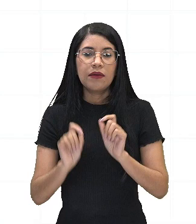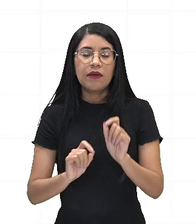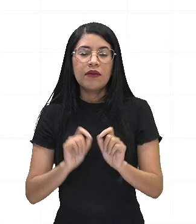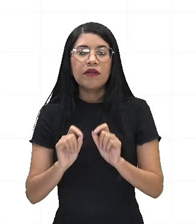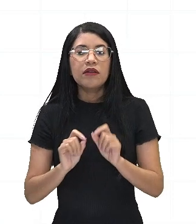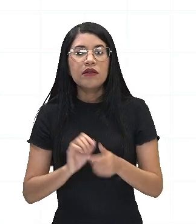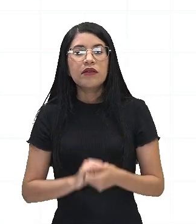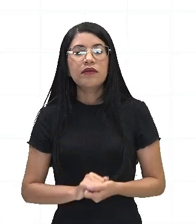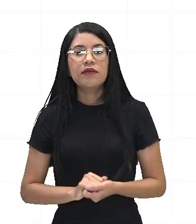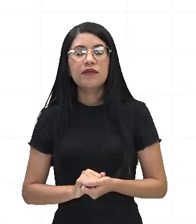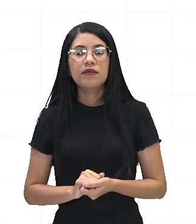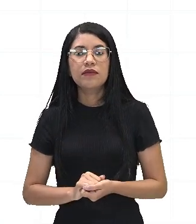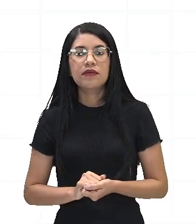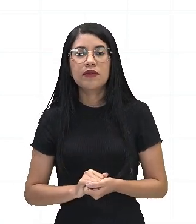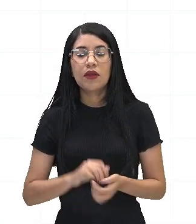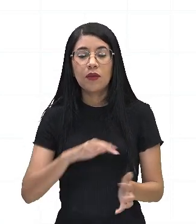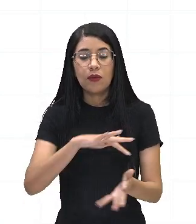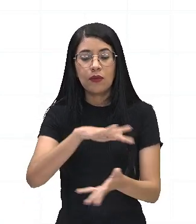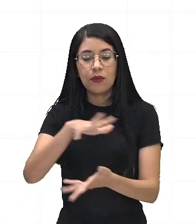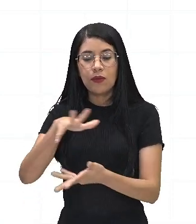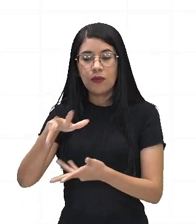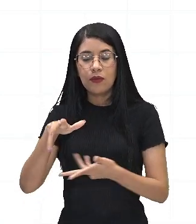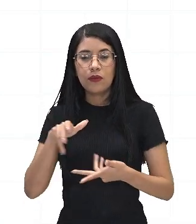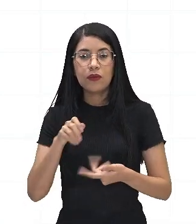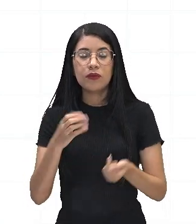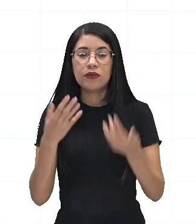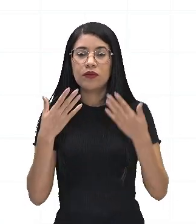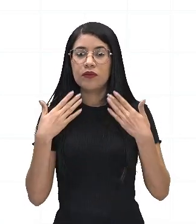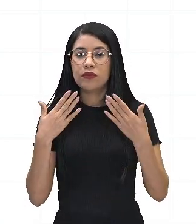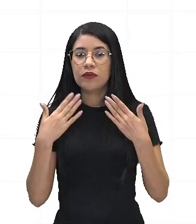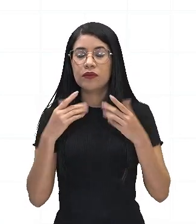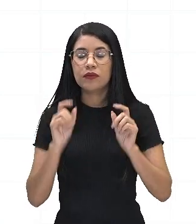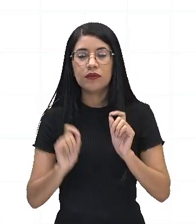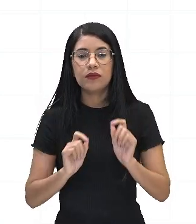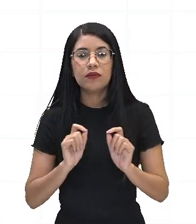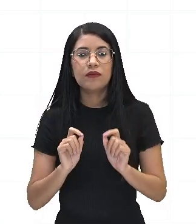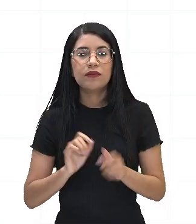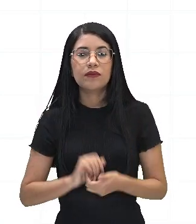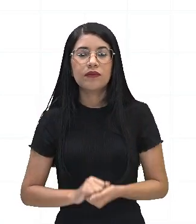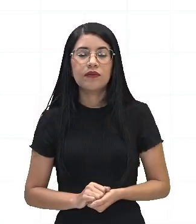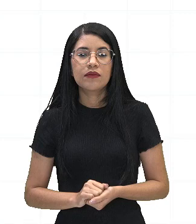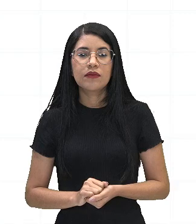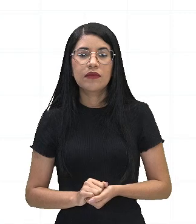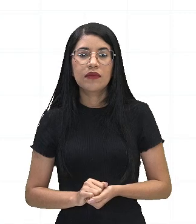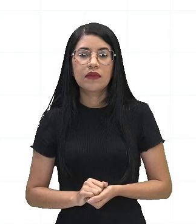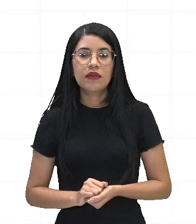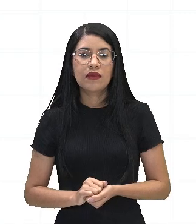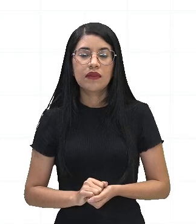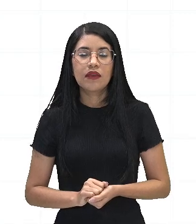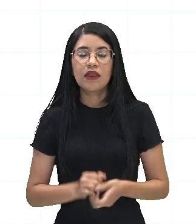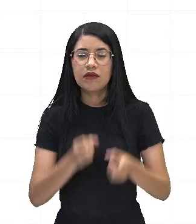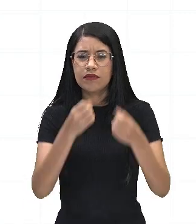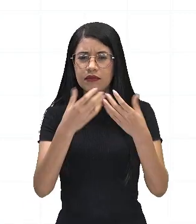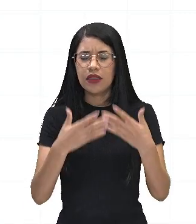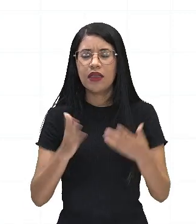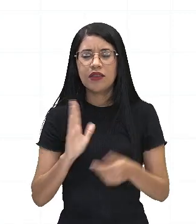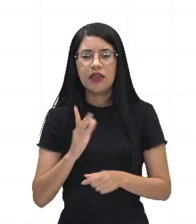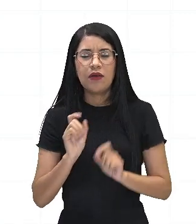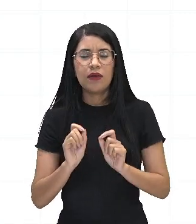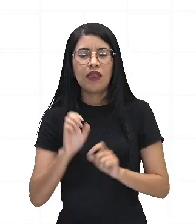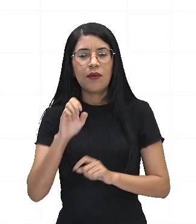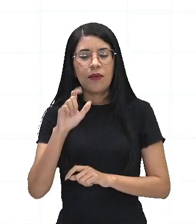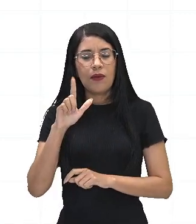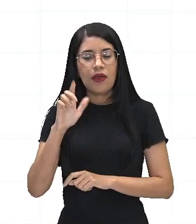é a questão do aquecimento global, né? Então, nós vimos aí, já falei para vocês, que o El